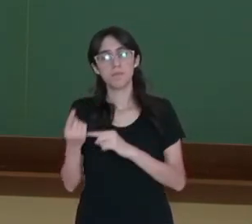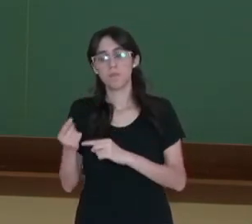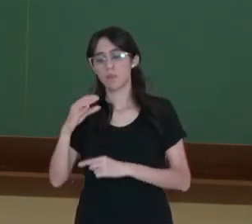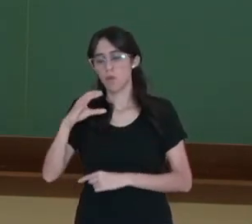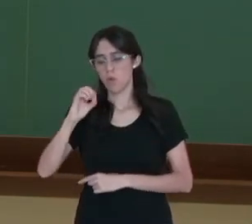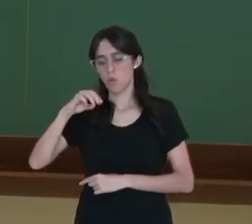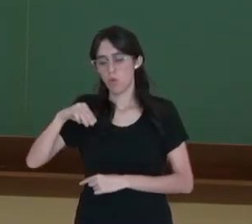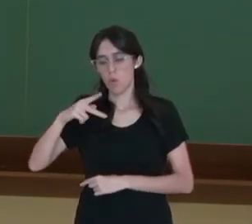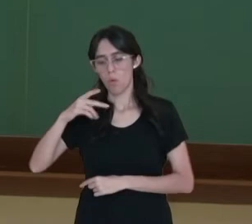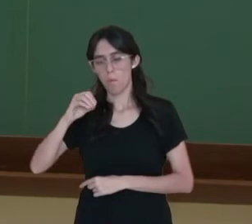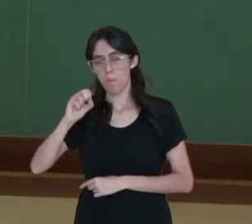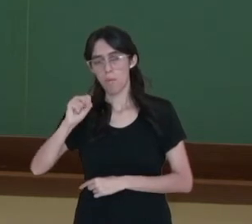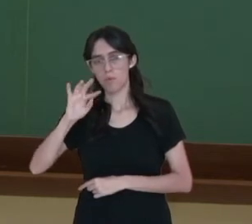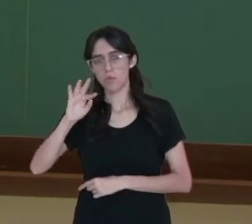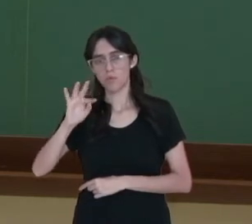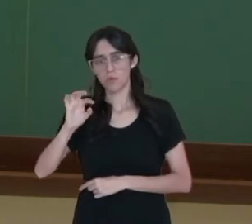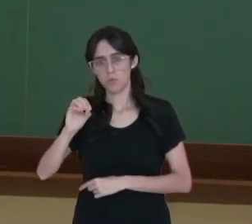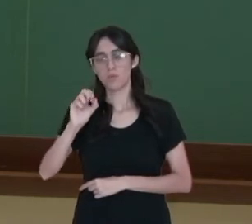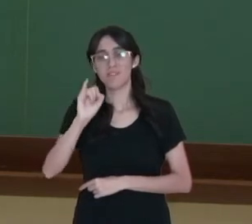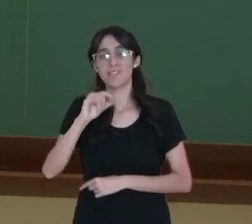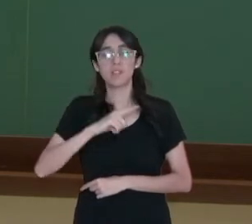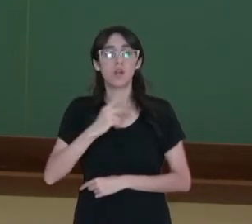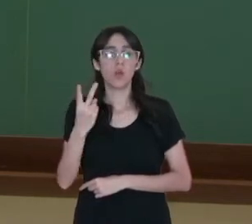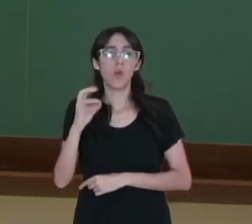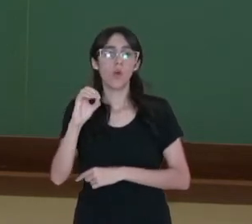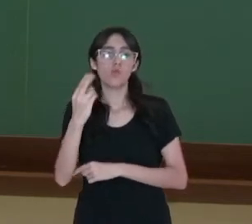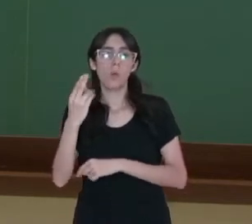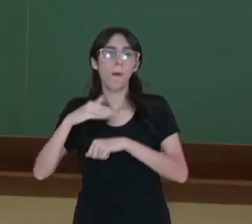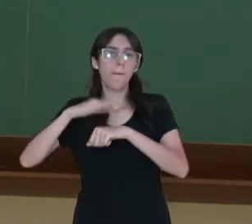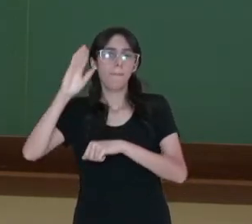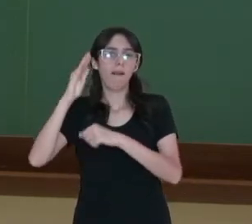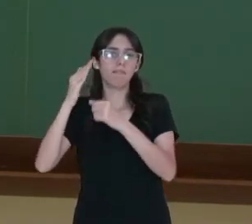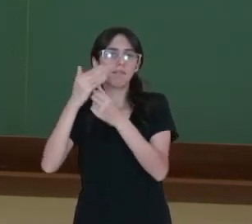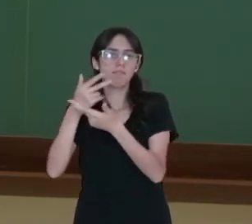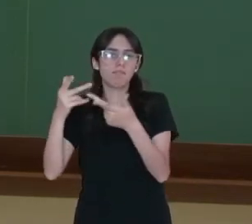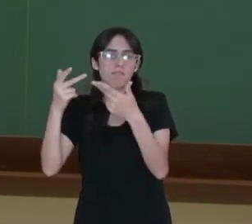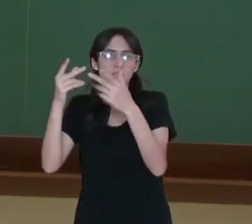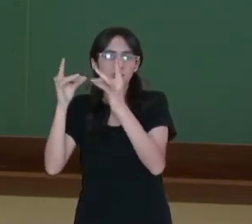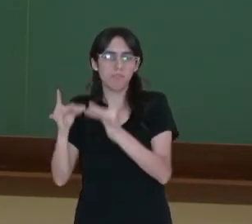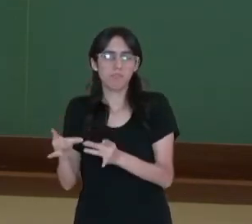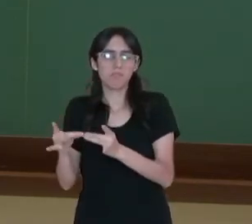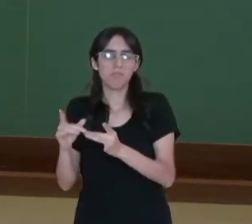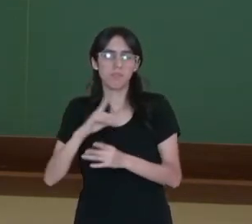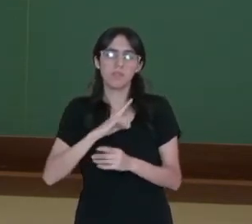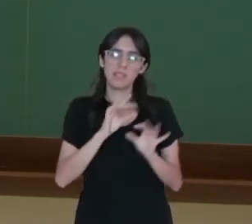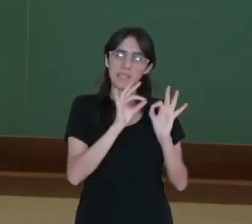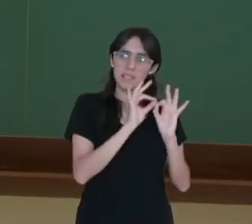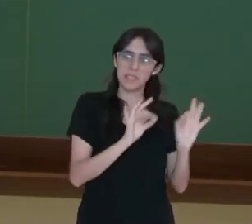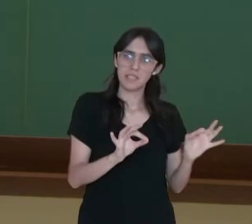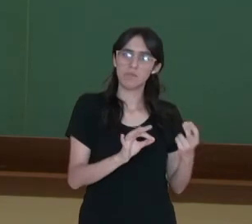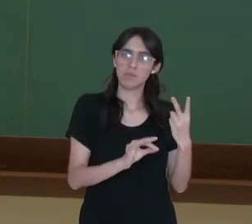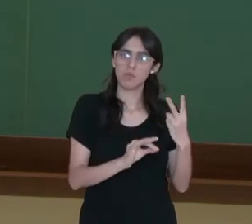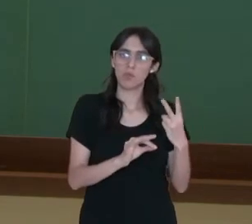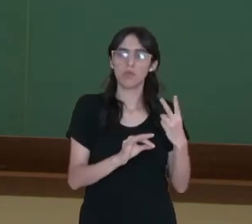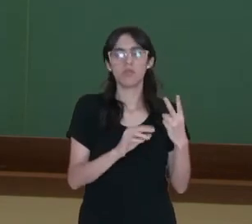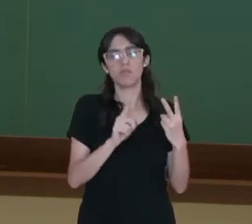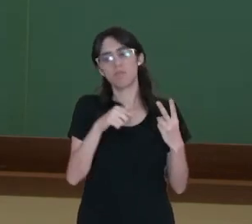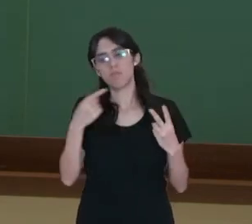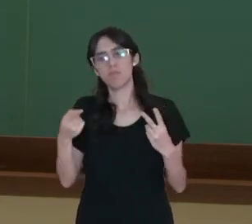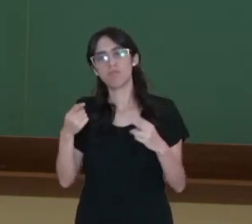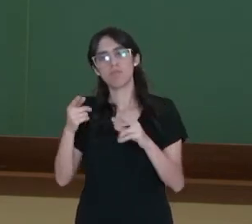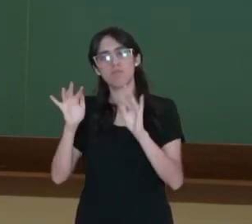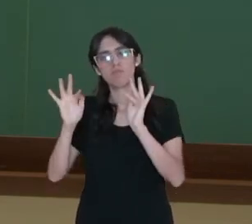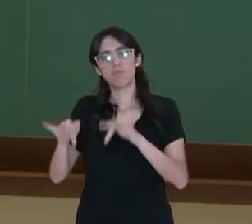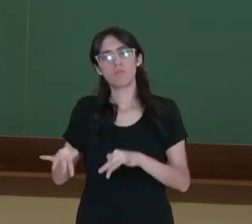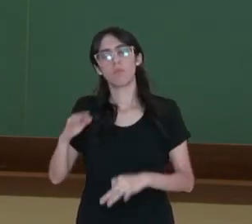tenho dois ou mais elementos na sua fórmula aqui, formando a substância. Então, dois simples formam um mais complexo, dois